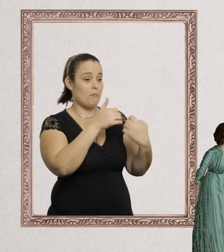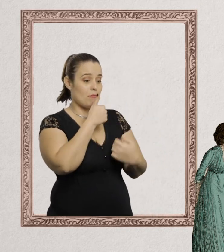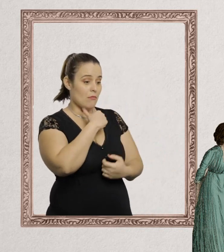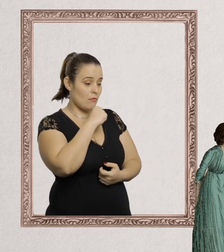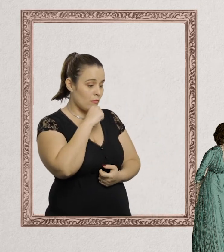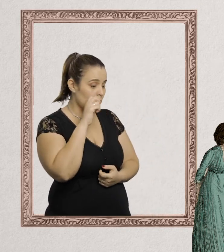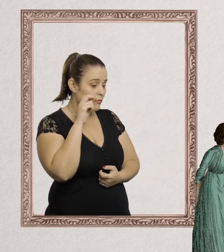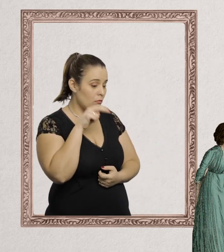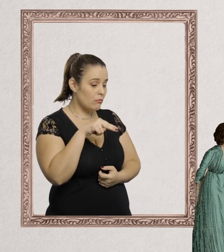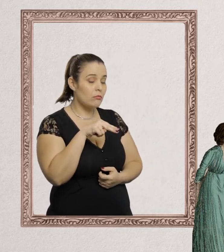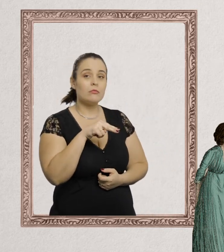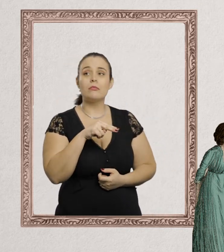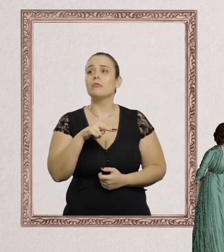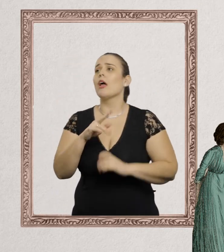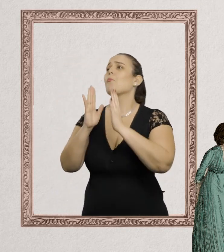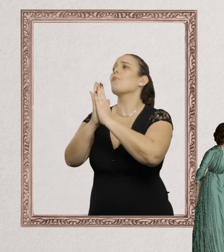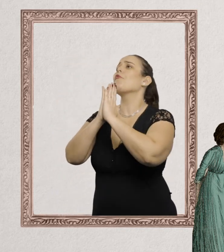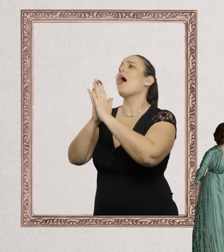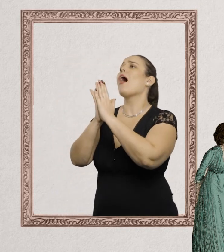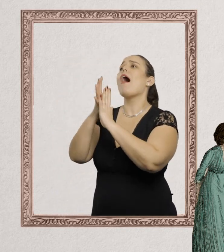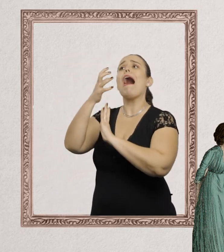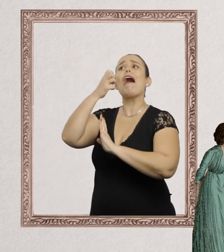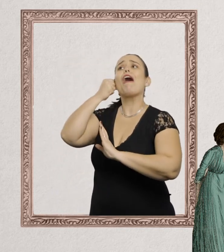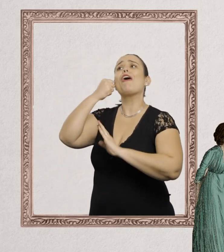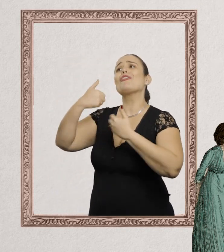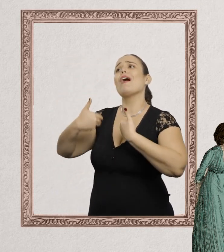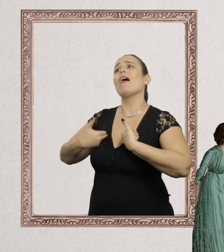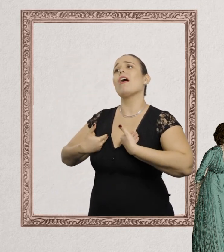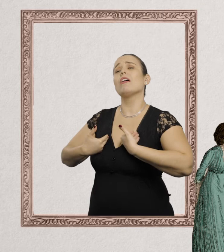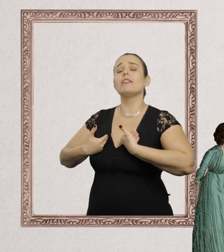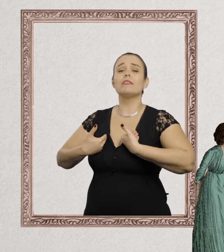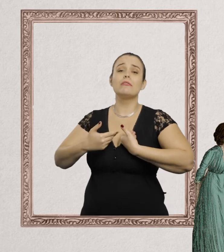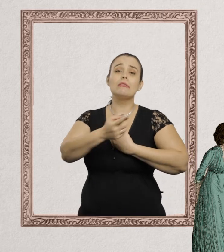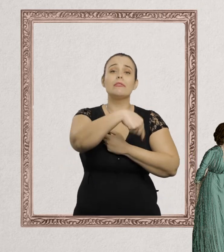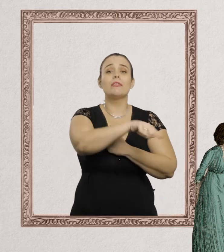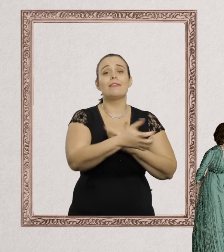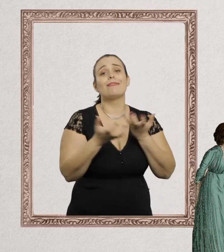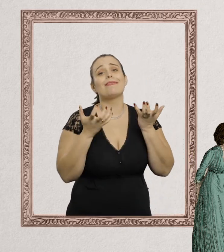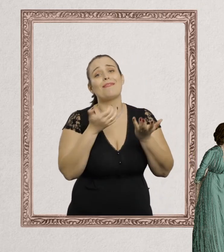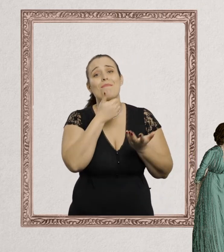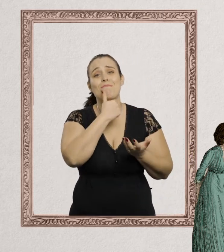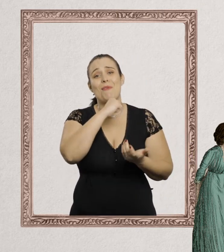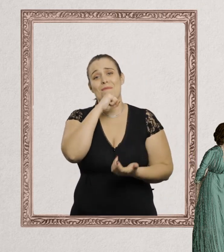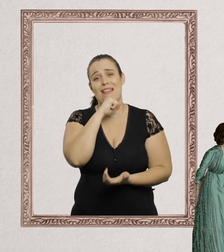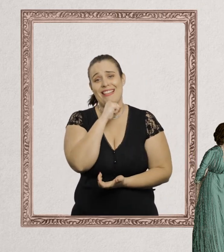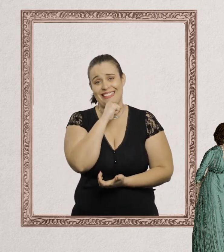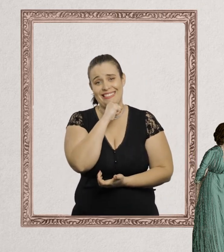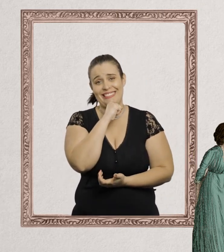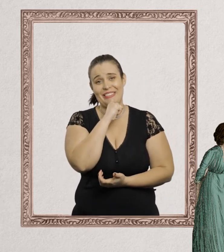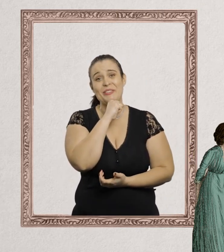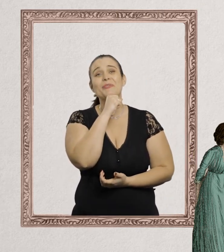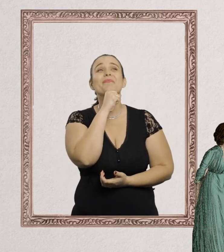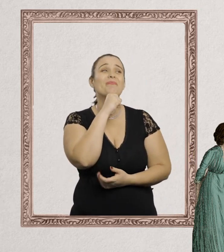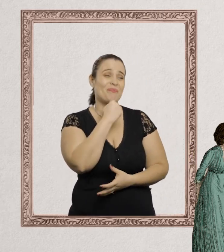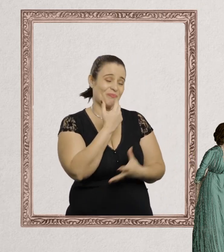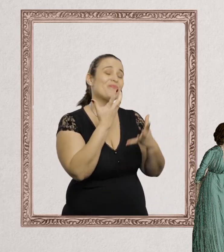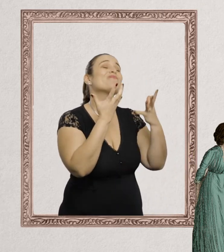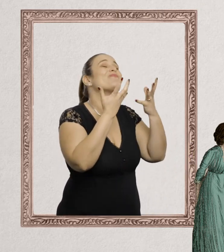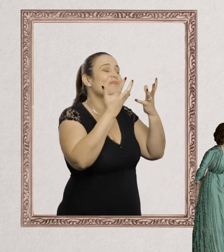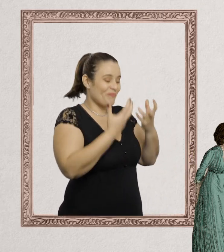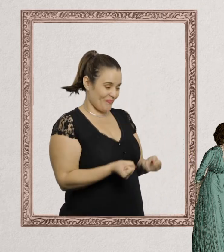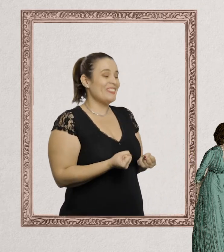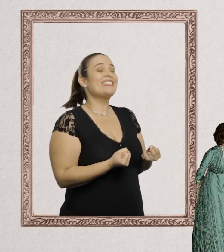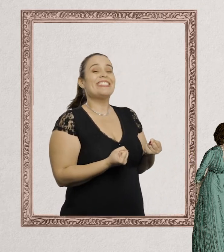pediram para ela ficar com eles. Os meninos perdidos queriam uma mãe. A Sra. Darling